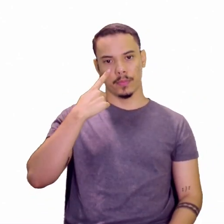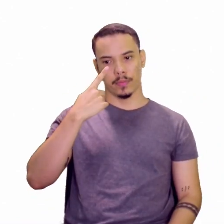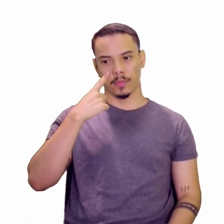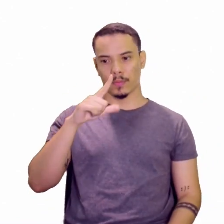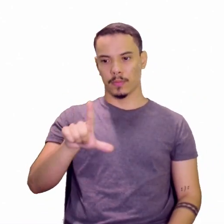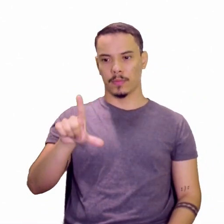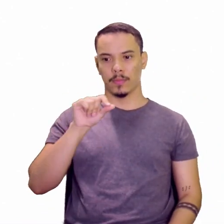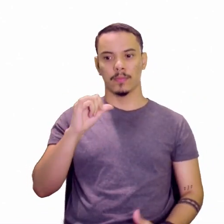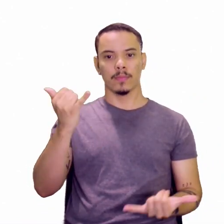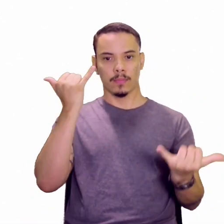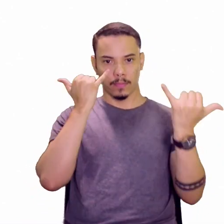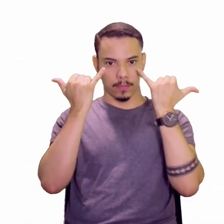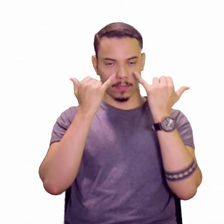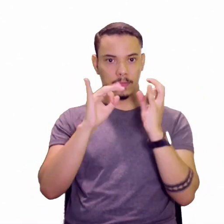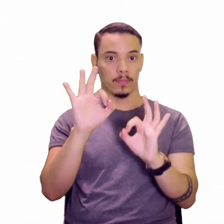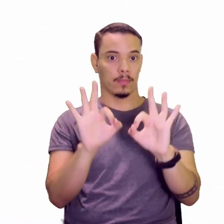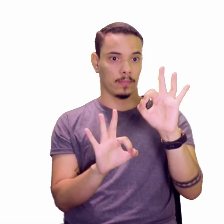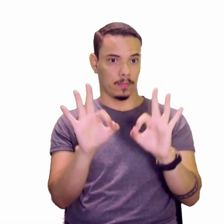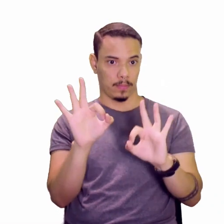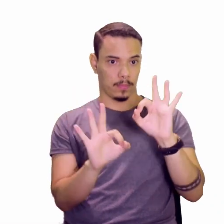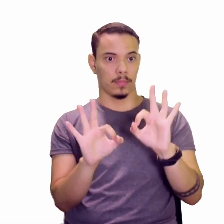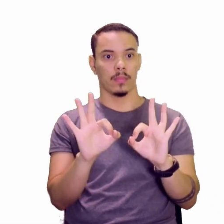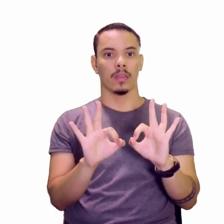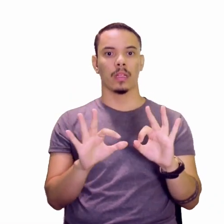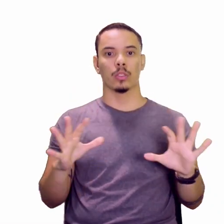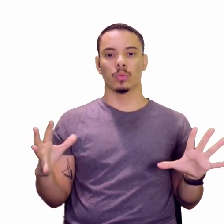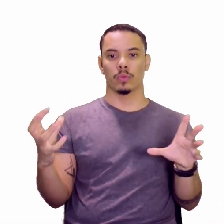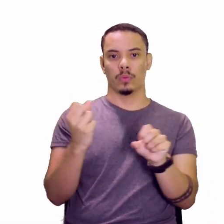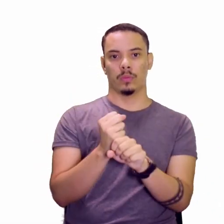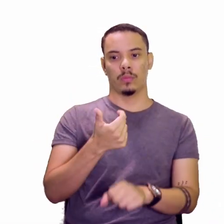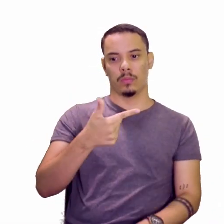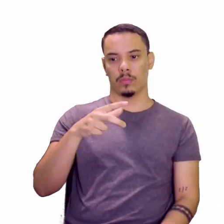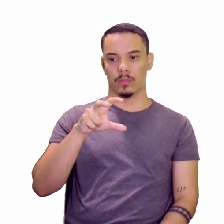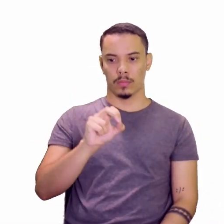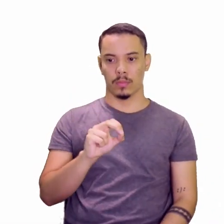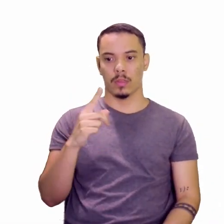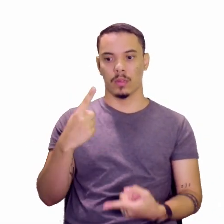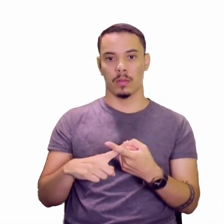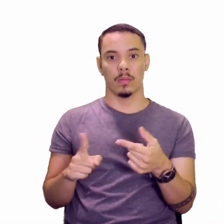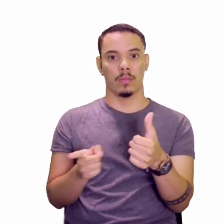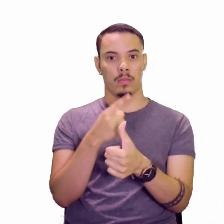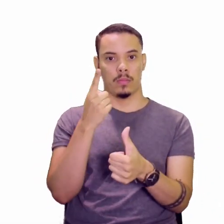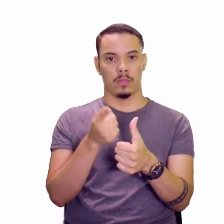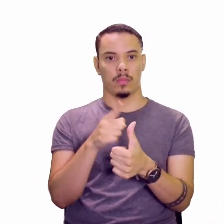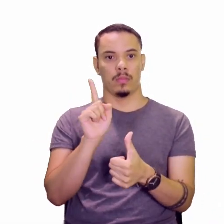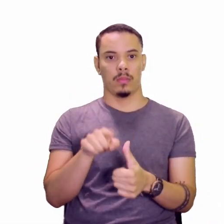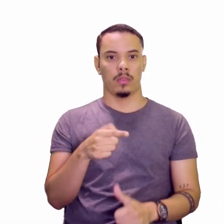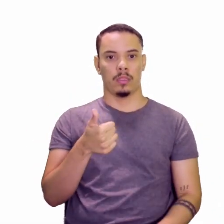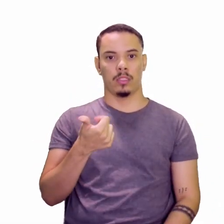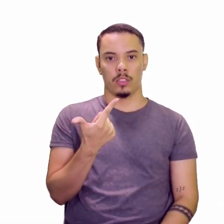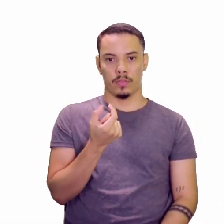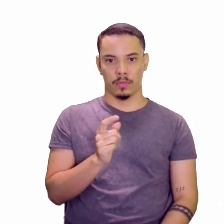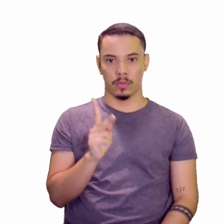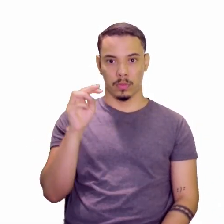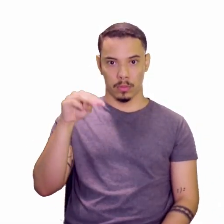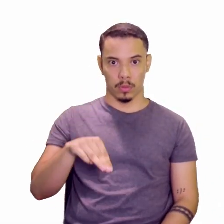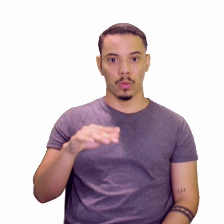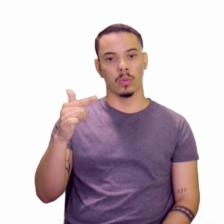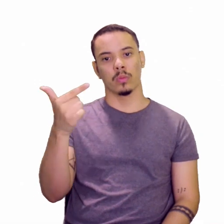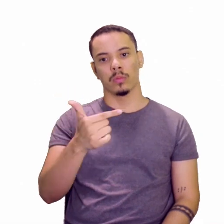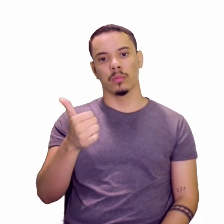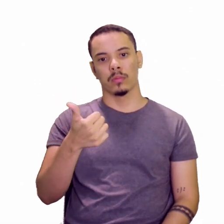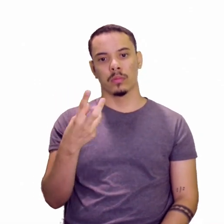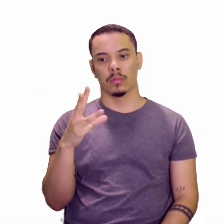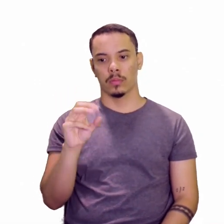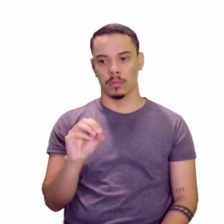pegar aqui os dados e organizar. A distância total é 250, porque o primeiro trecho é 120 km e o segundo trecho é